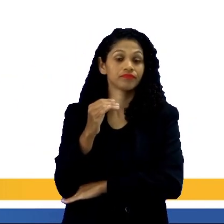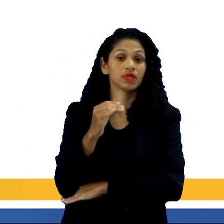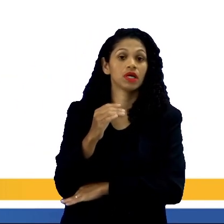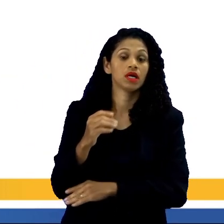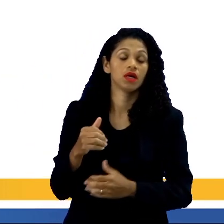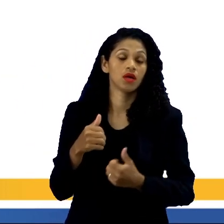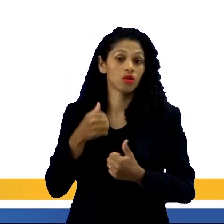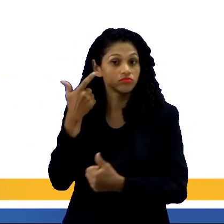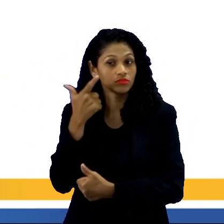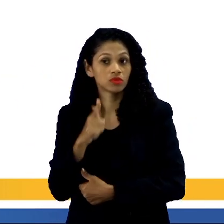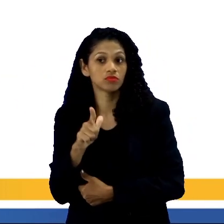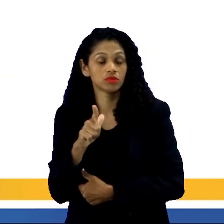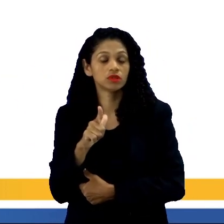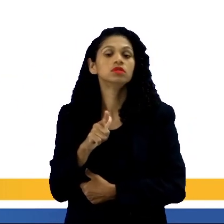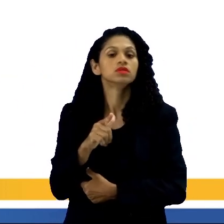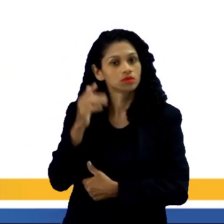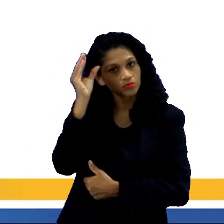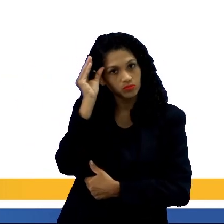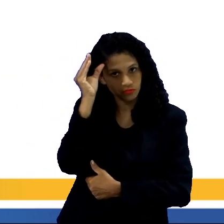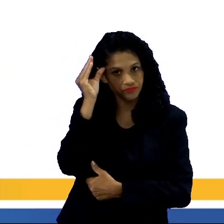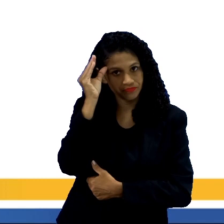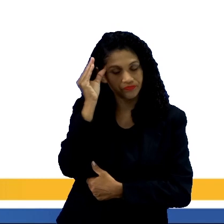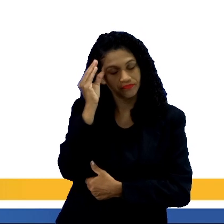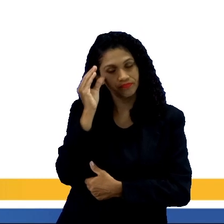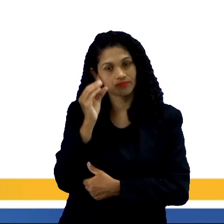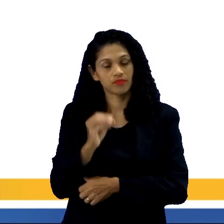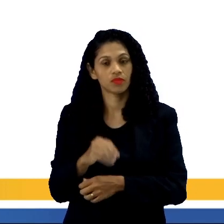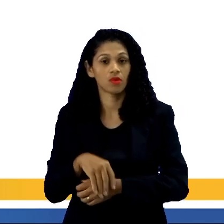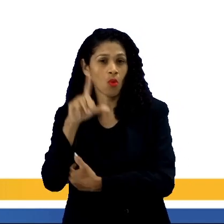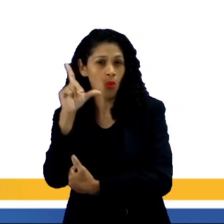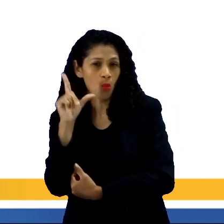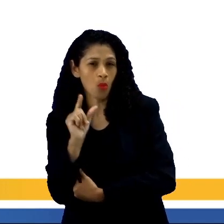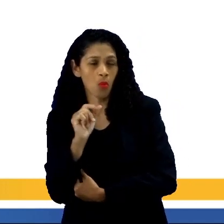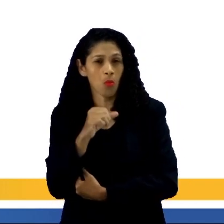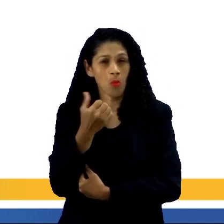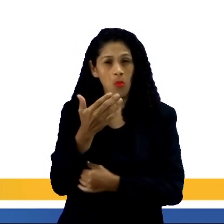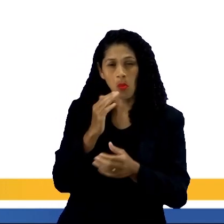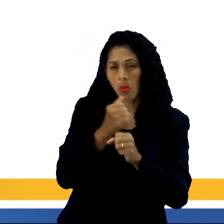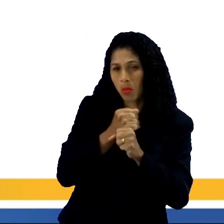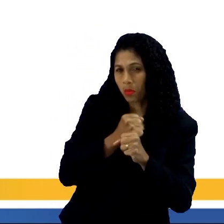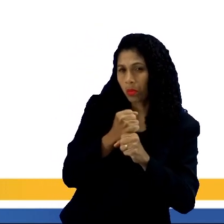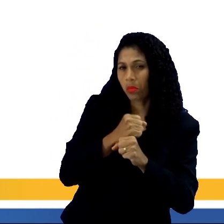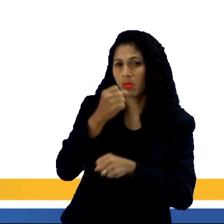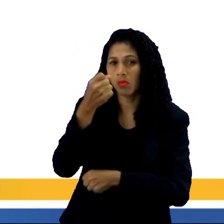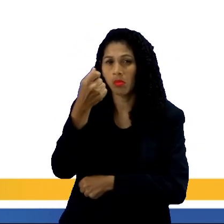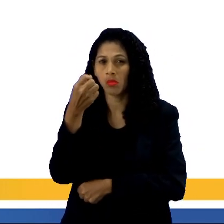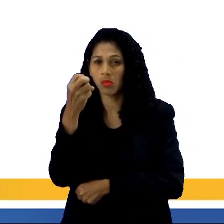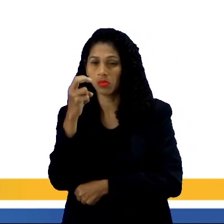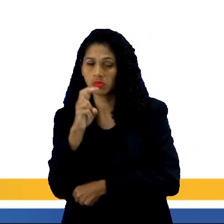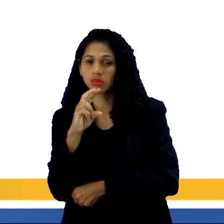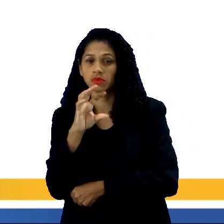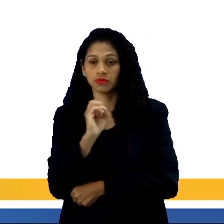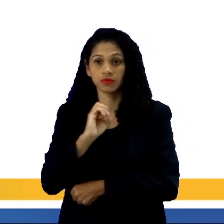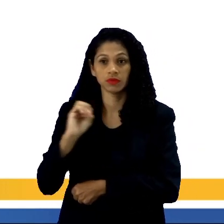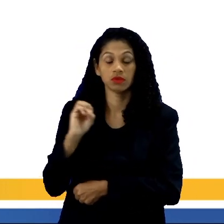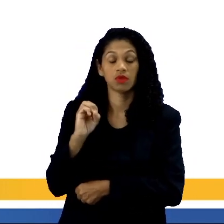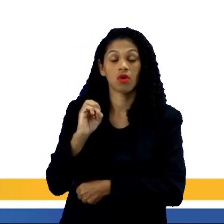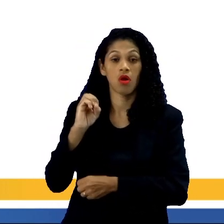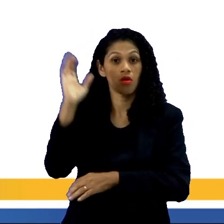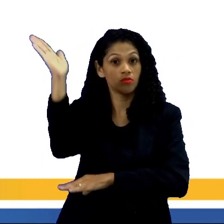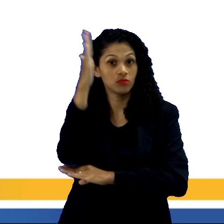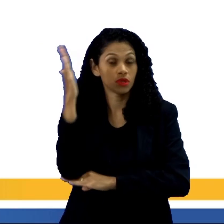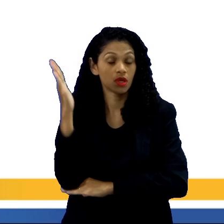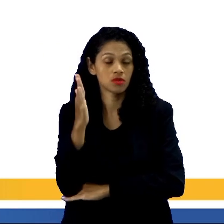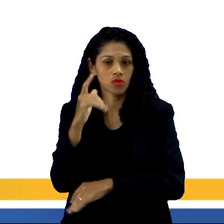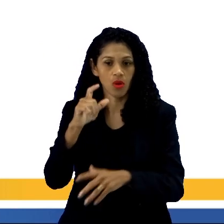a ampliação de conhecimentos. Sendo assim, com um pouco mais de 500 anos, o Brasil é um país multicultural com dimensões